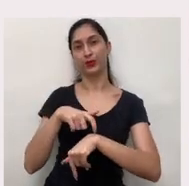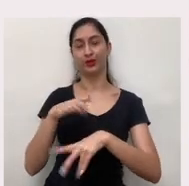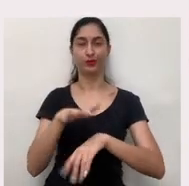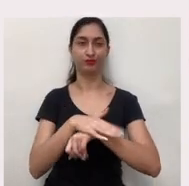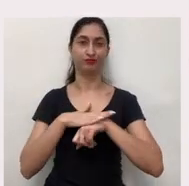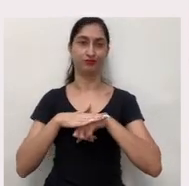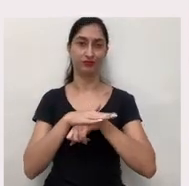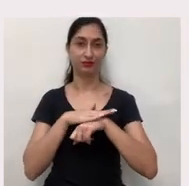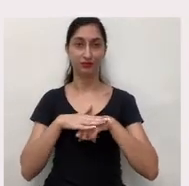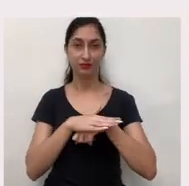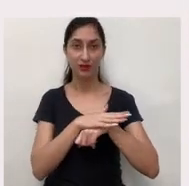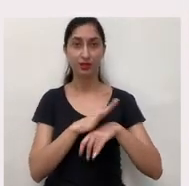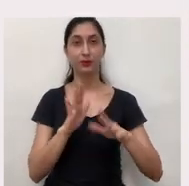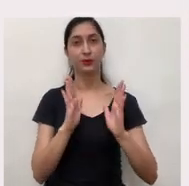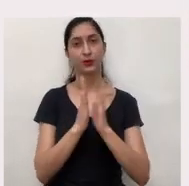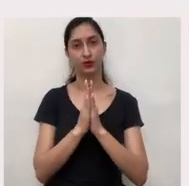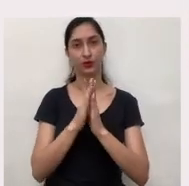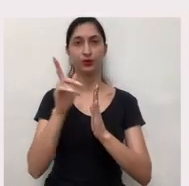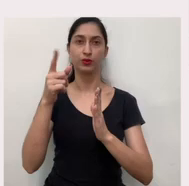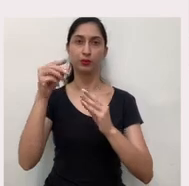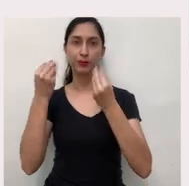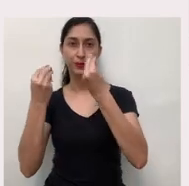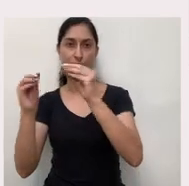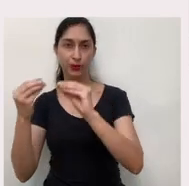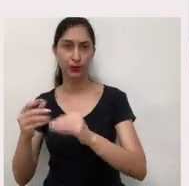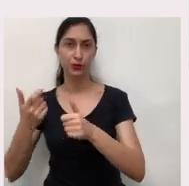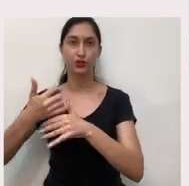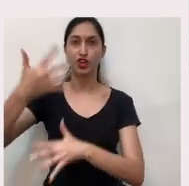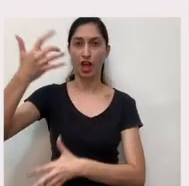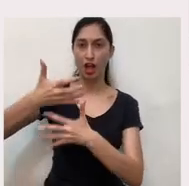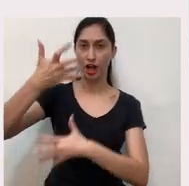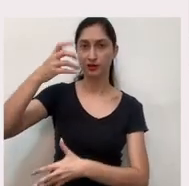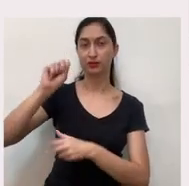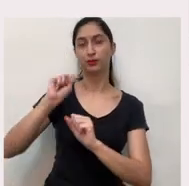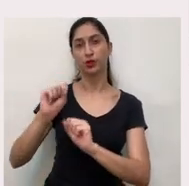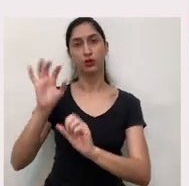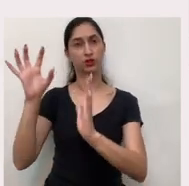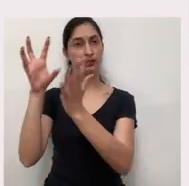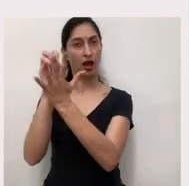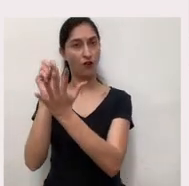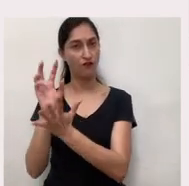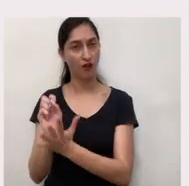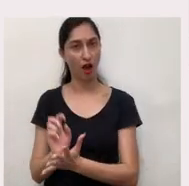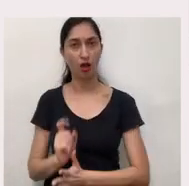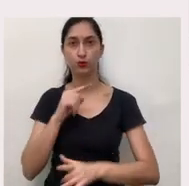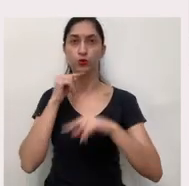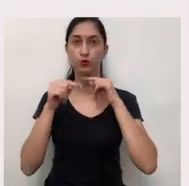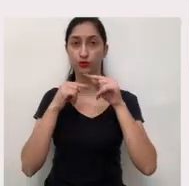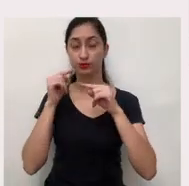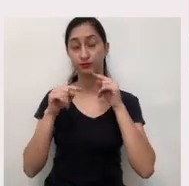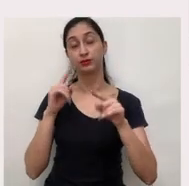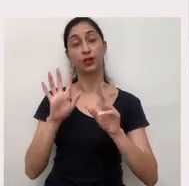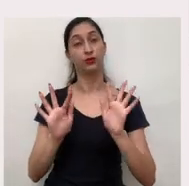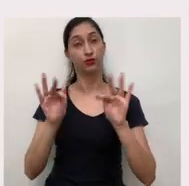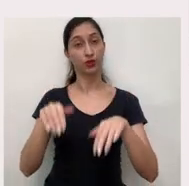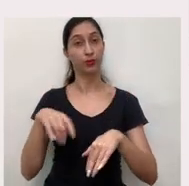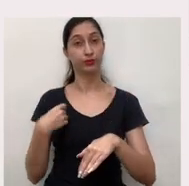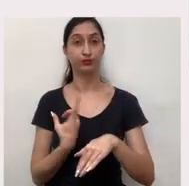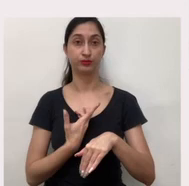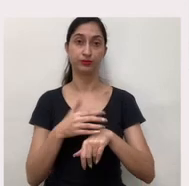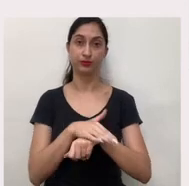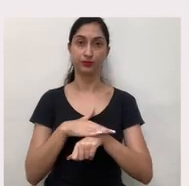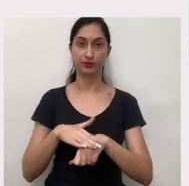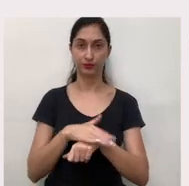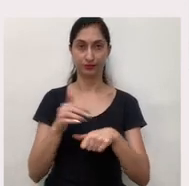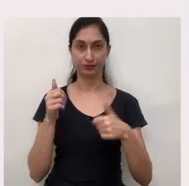conversa. Então, eu peço que vocês vão escrevendo pelo chat, pode ir registrando por ali, e ao final do encontro a gente vai ter